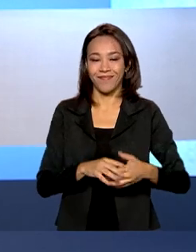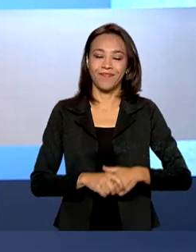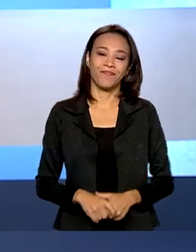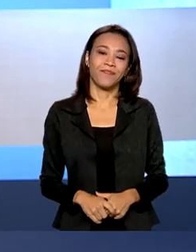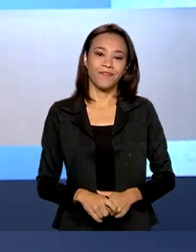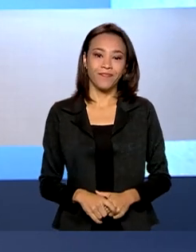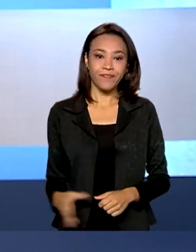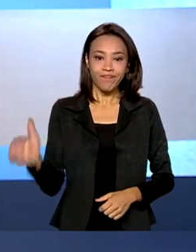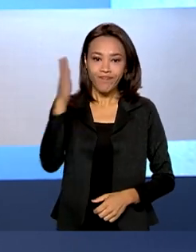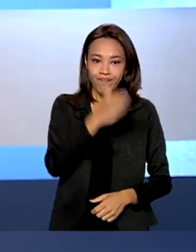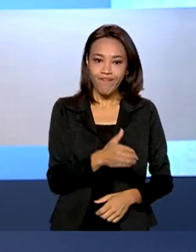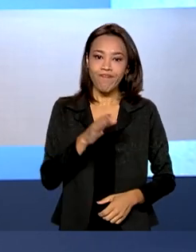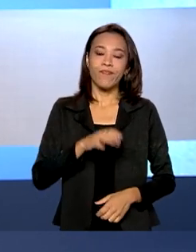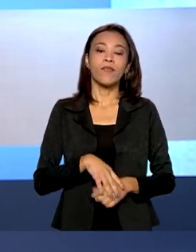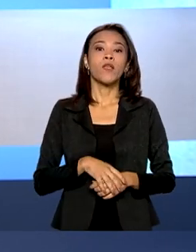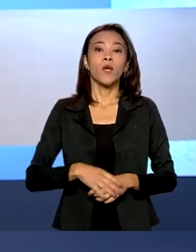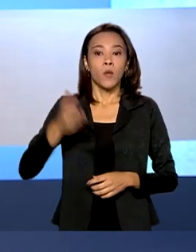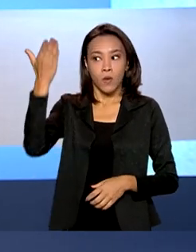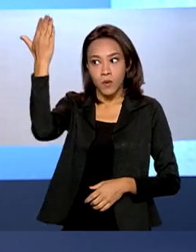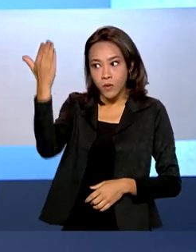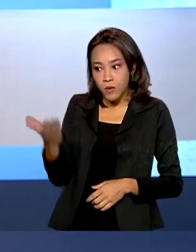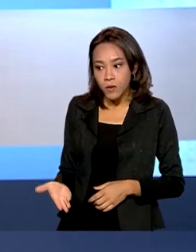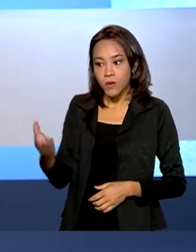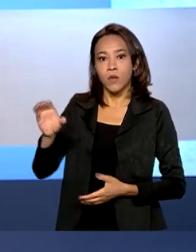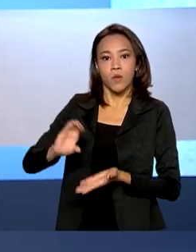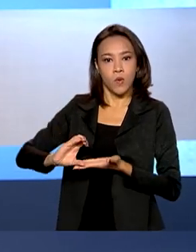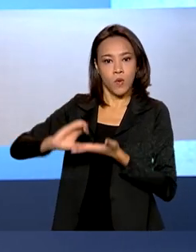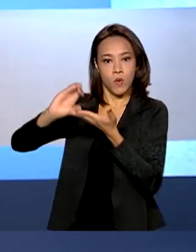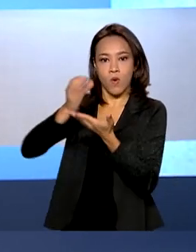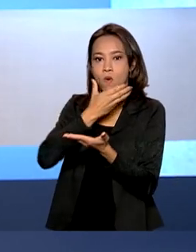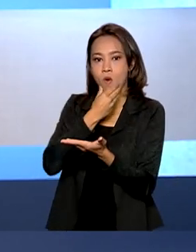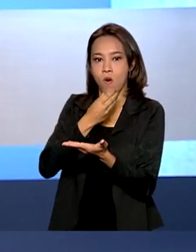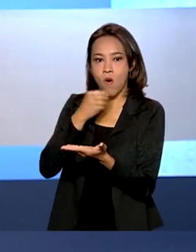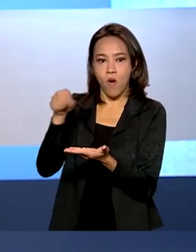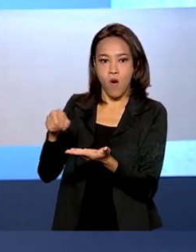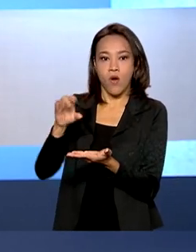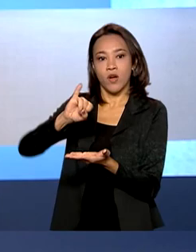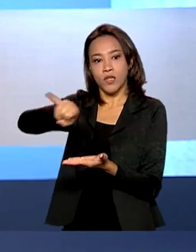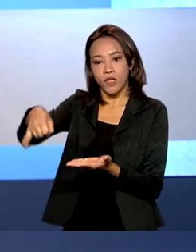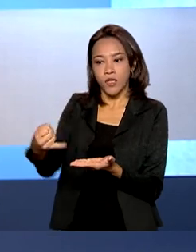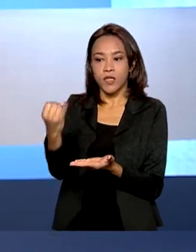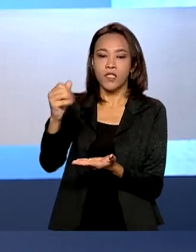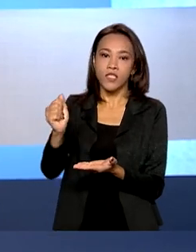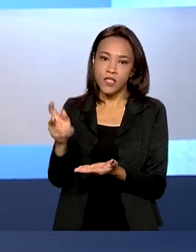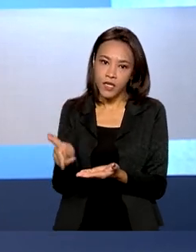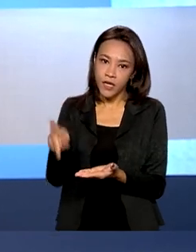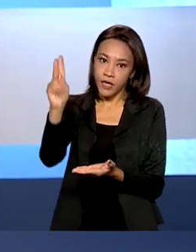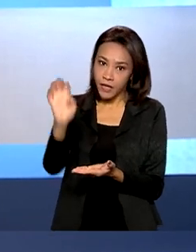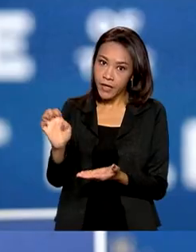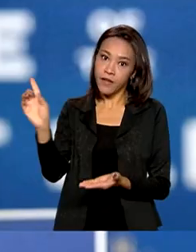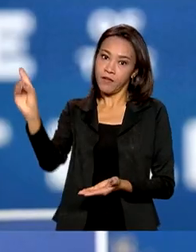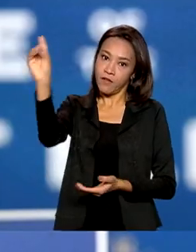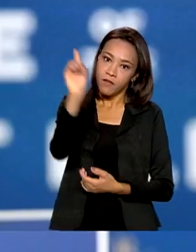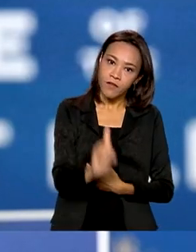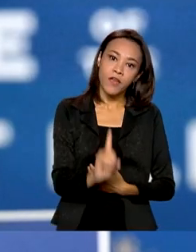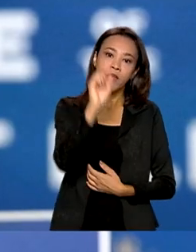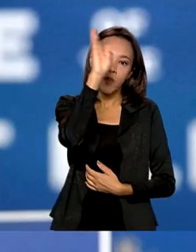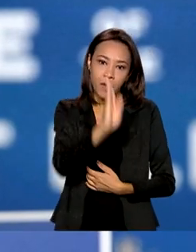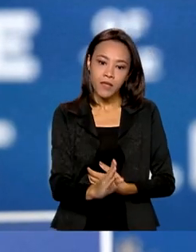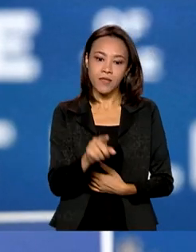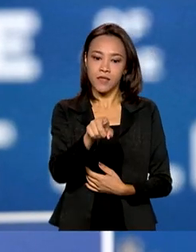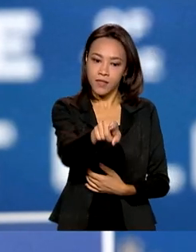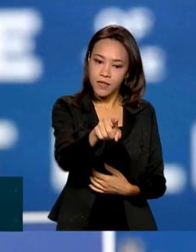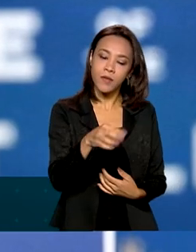e o conselheiro de segurança nacional dos Estados Unidos Jack Sullivan esteve com o presidente Jair bolsonaro Nesta quinta aqui em